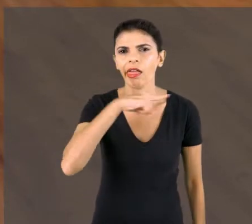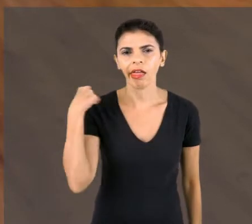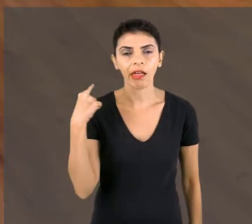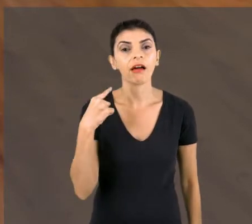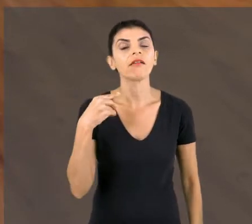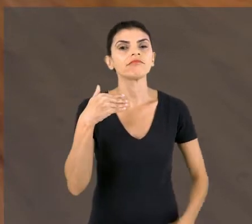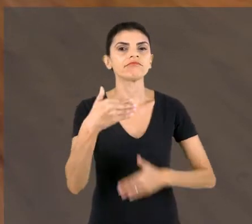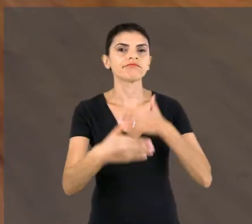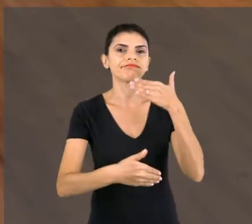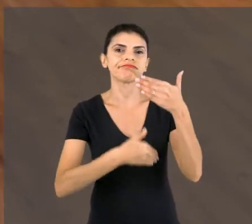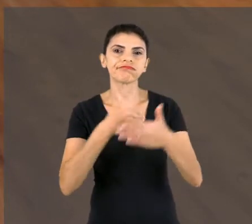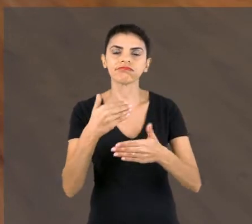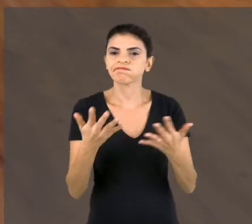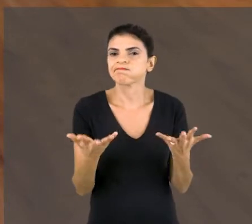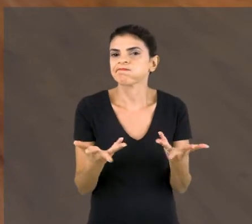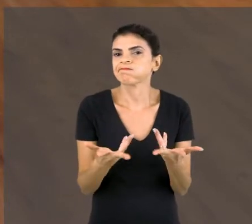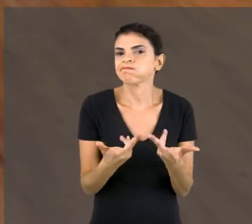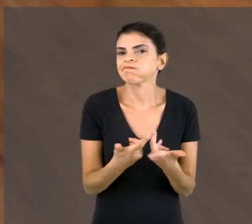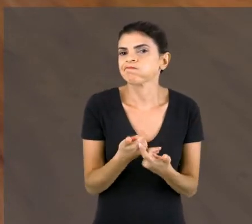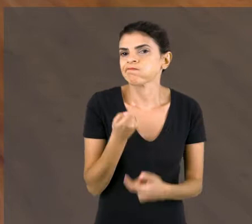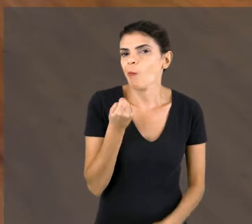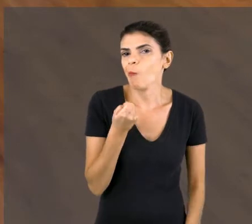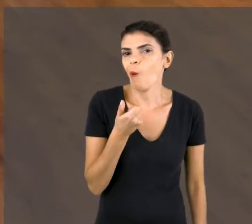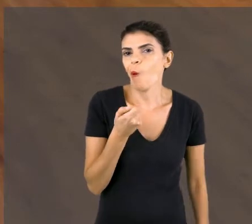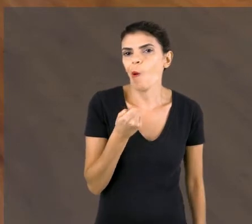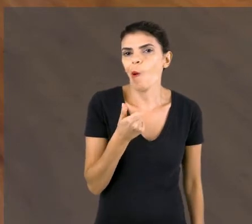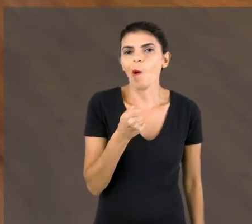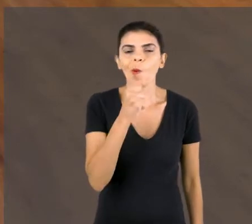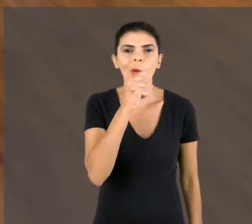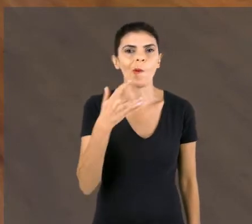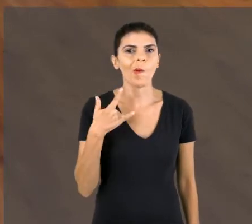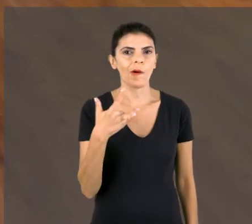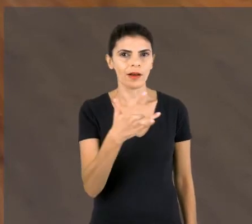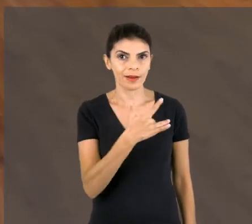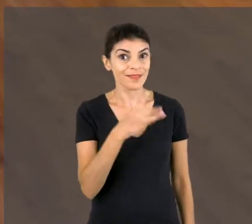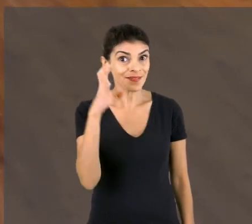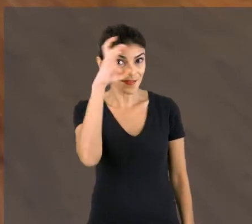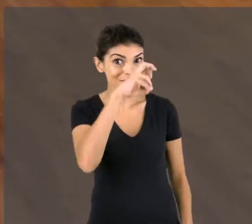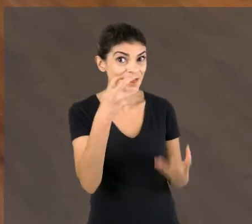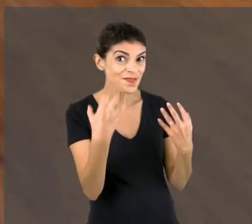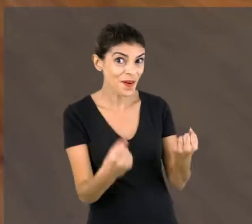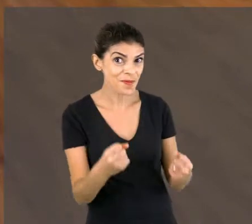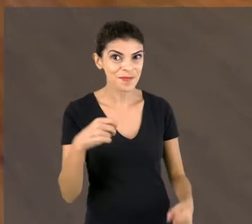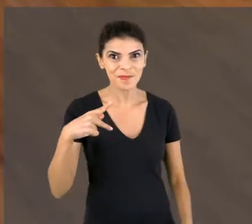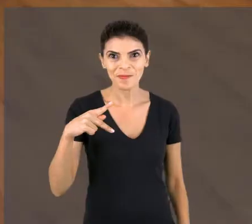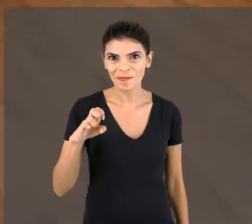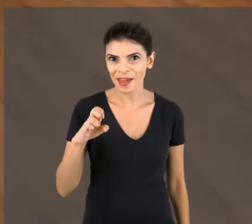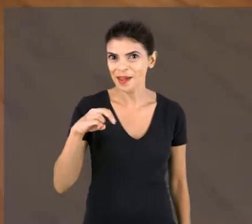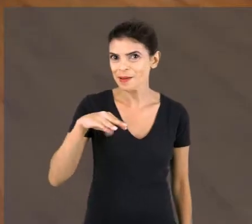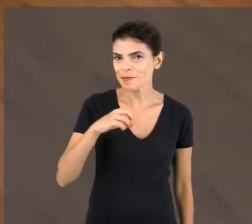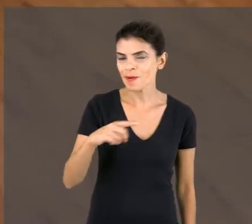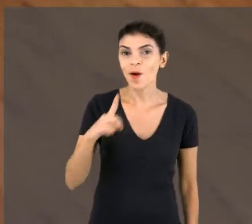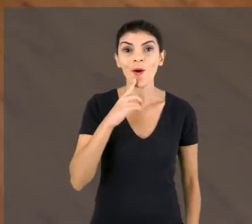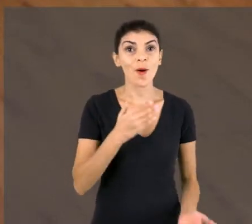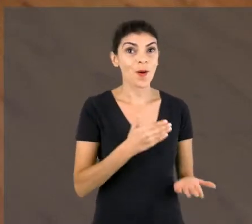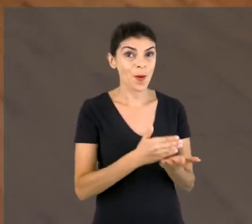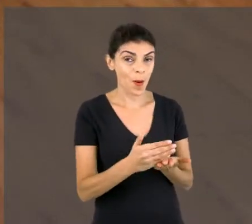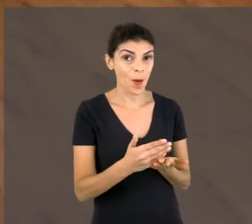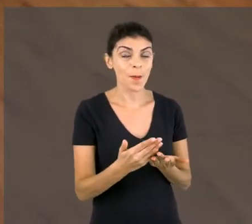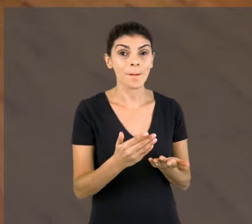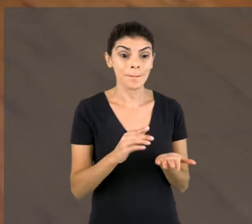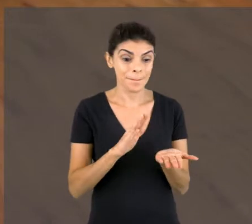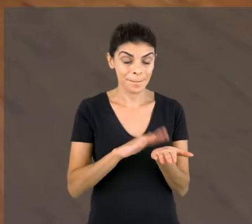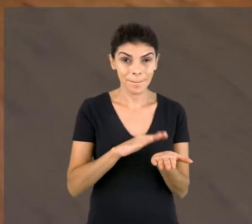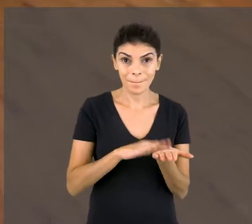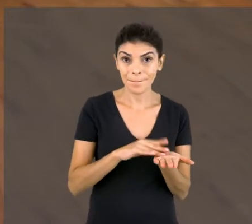gente comece a ter uma técnica pouco eficiente e que não é tão saudável. Então vamos lá aprender um pouquinho de pé-mão? E aí, para a gente começar a